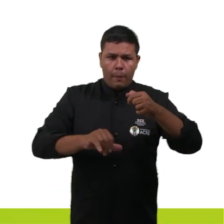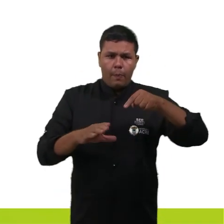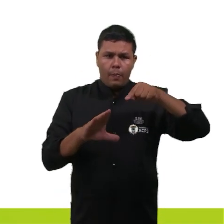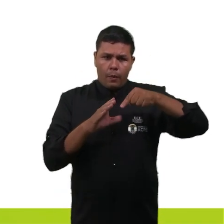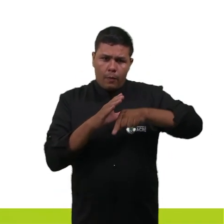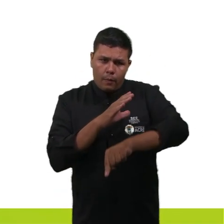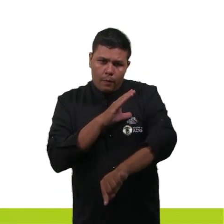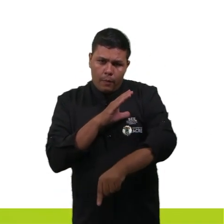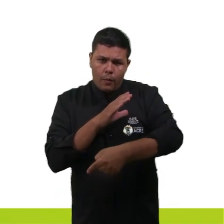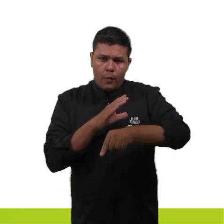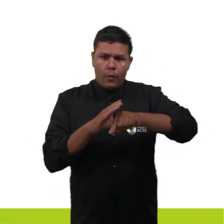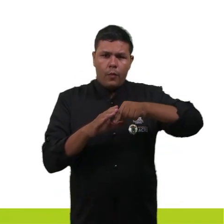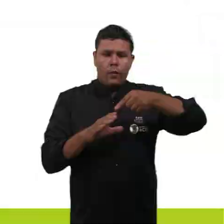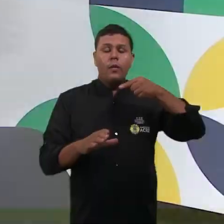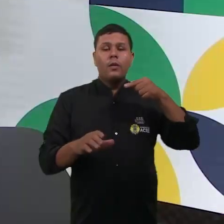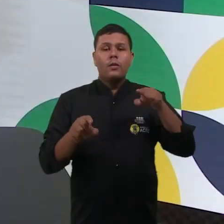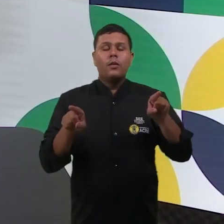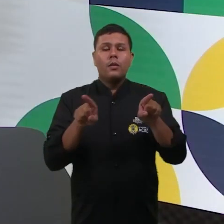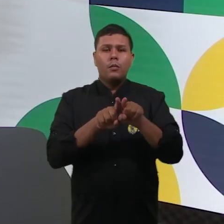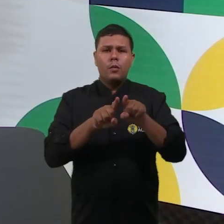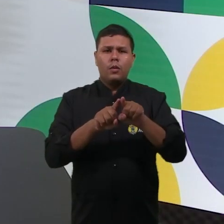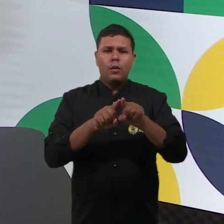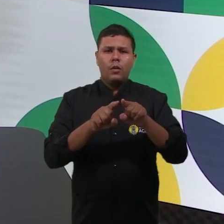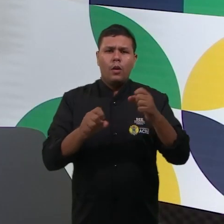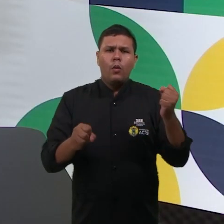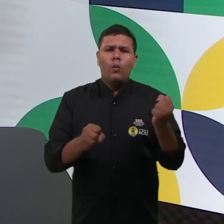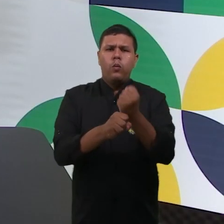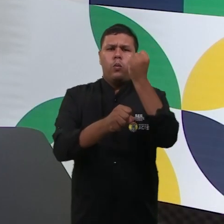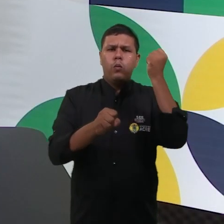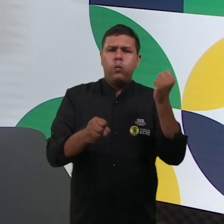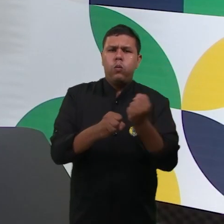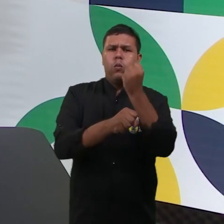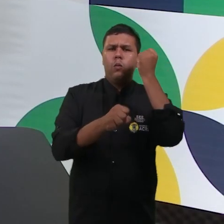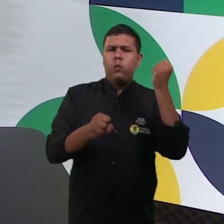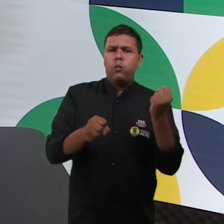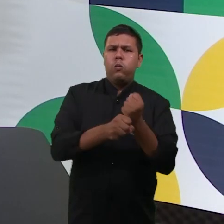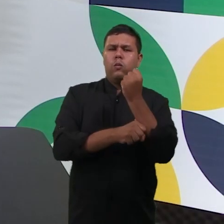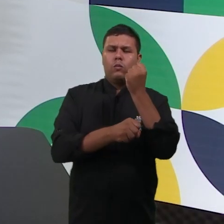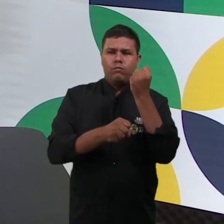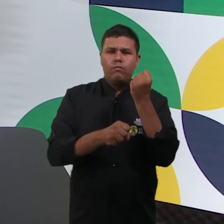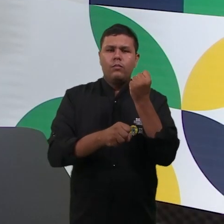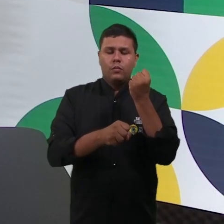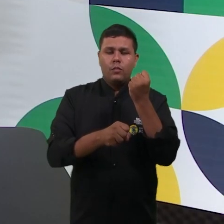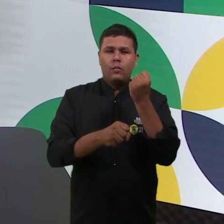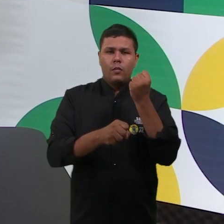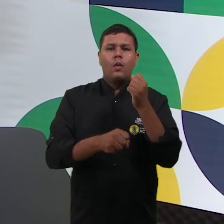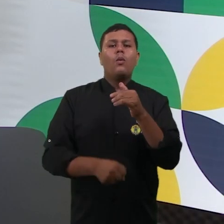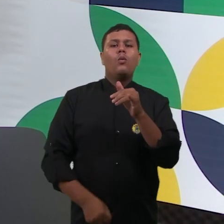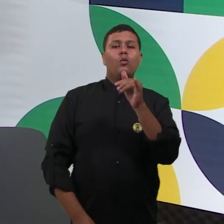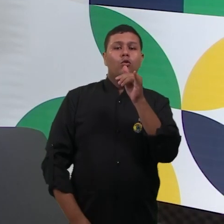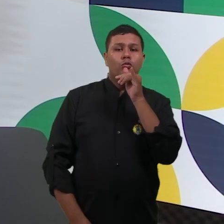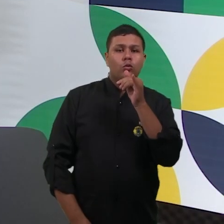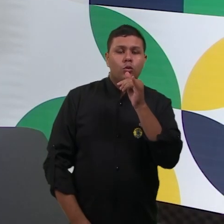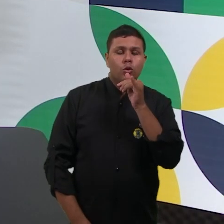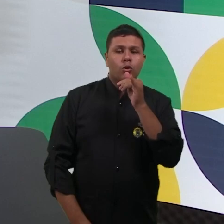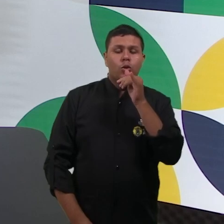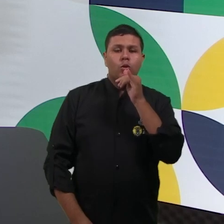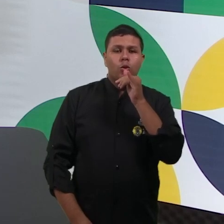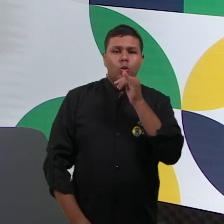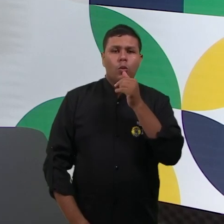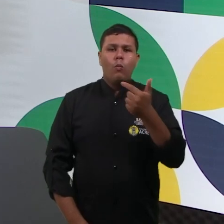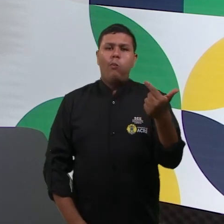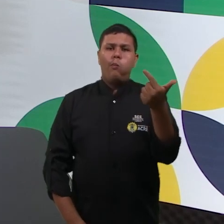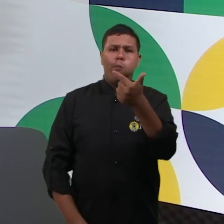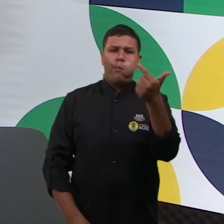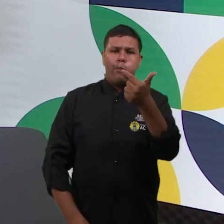também a construção civil. Então, esses são exemplos do segmento aqui